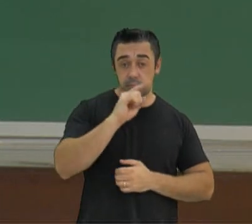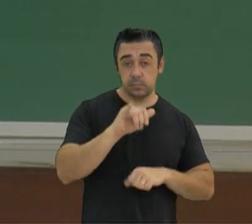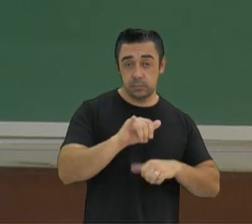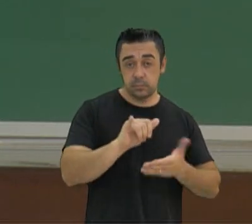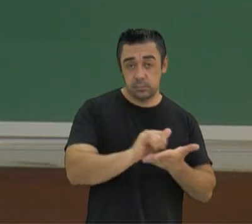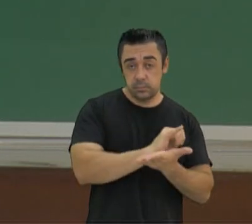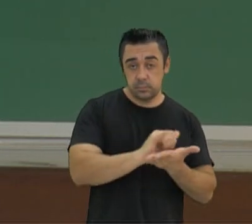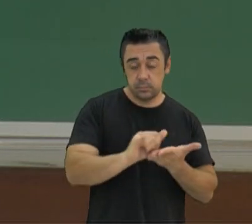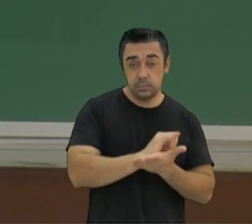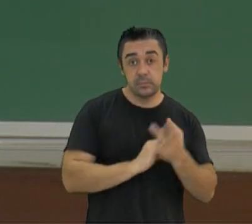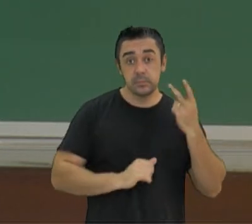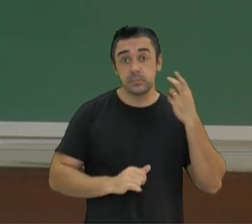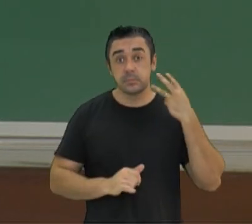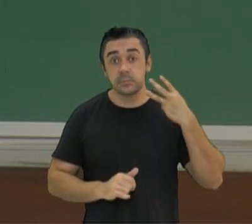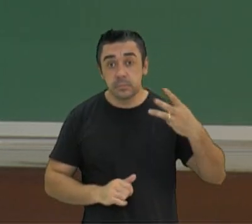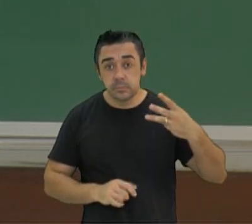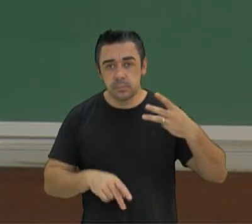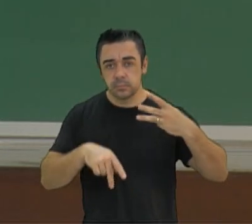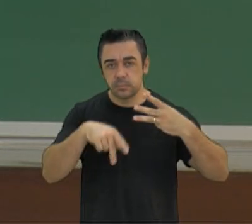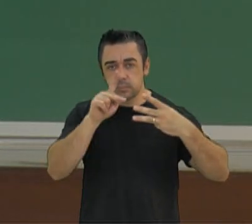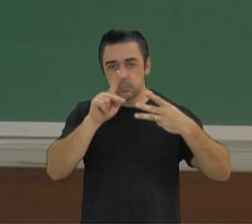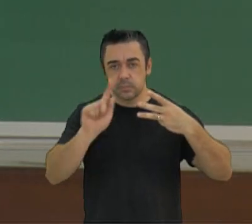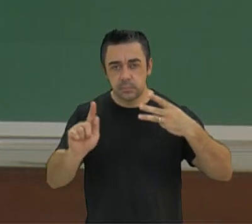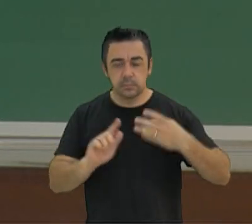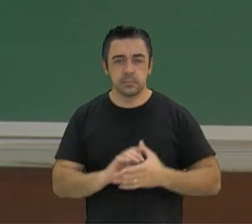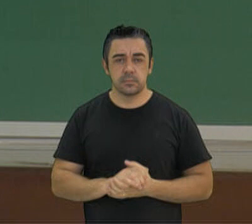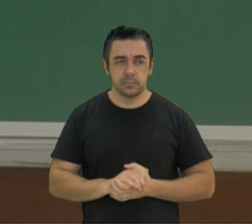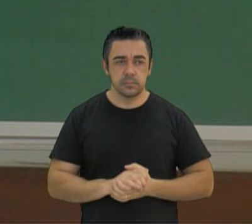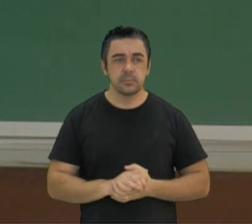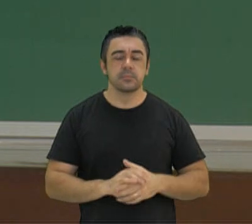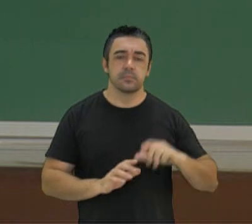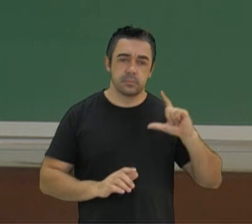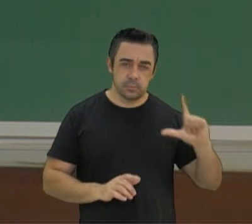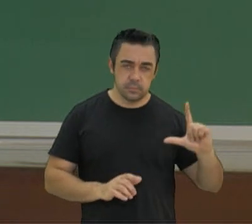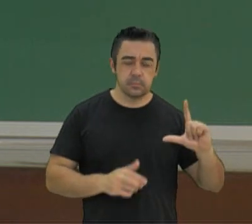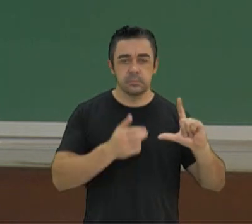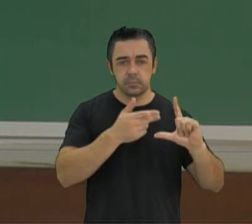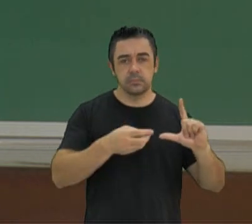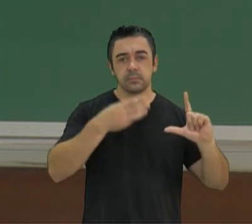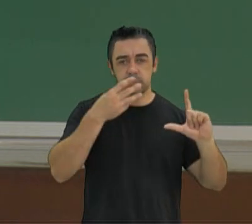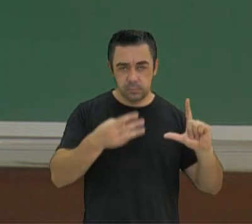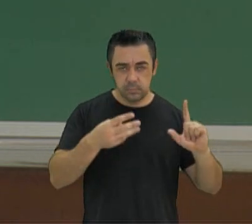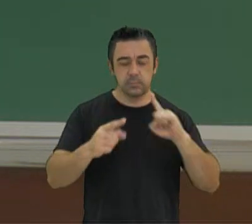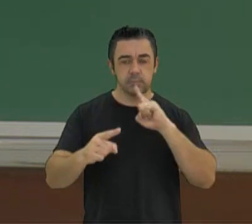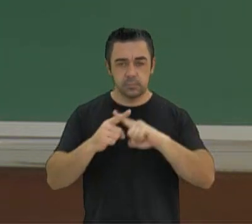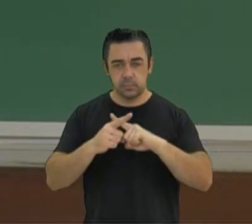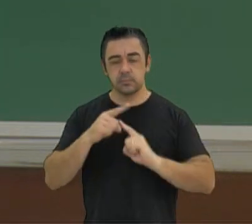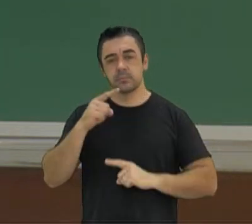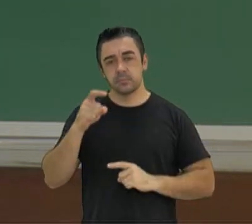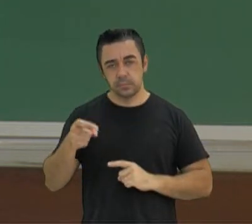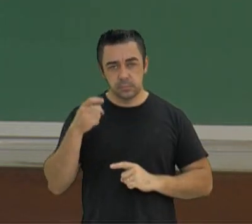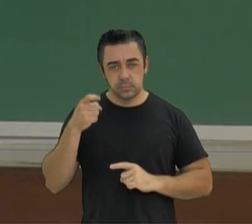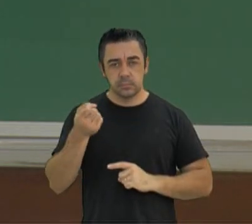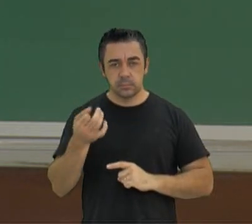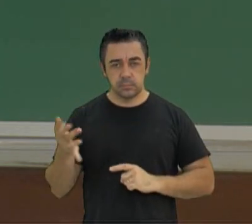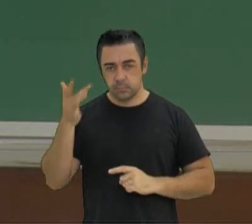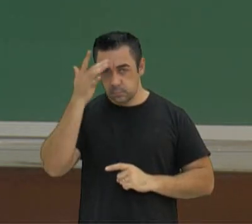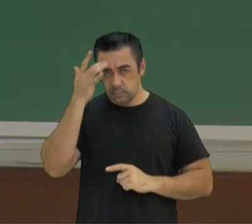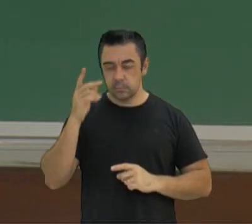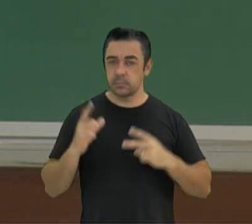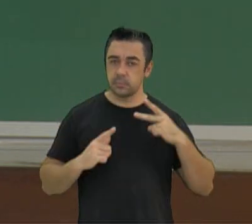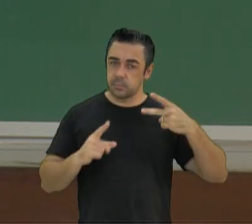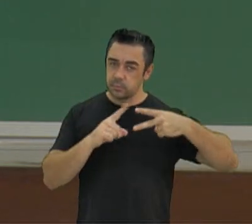cada um produz 3 quilos. Então, a quantidade L vai ser 3 vezes a quantidade de nova-iorquinos. Então, nós temos duas